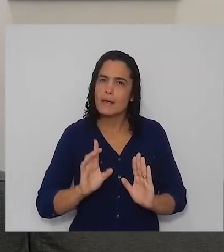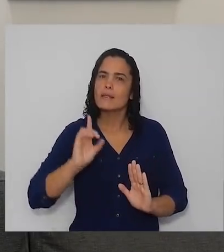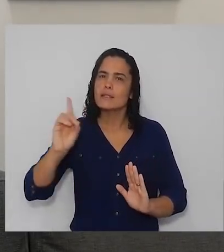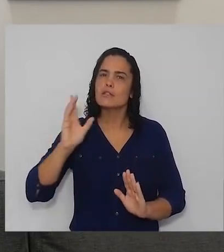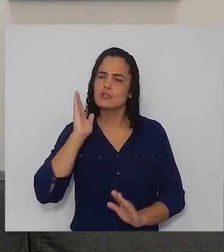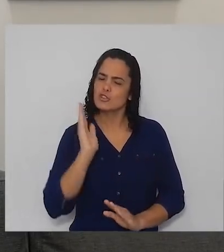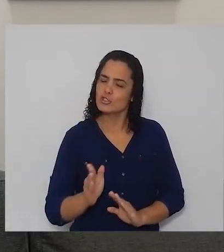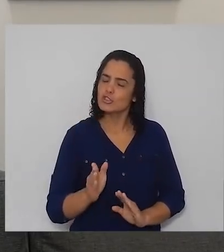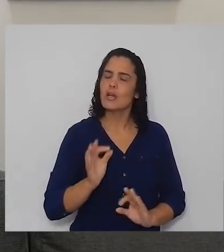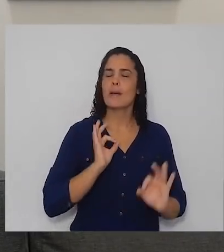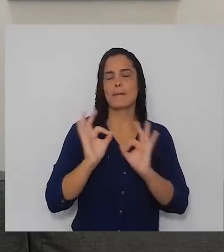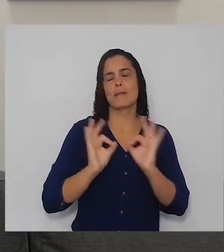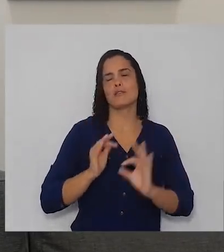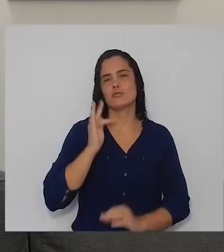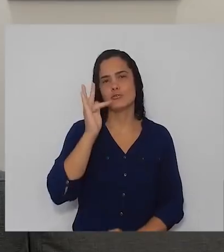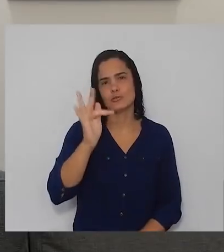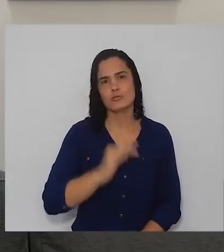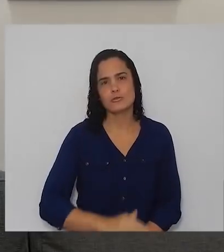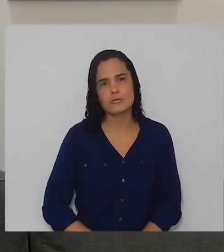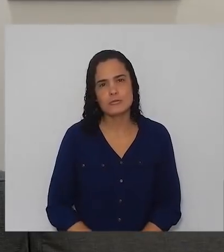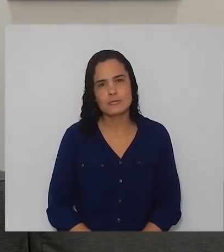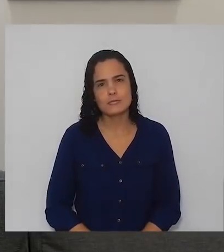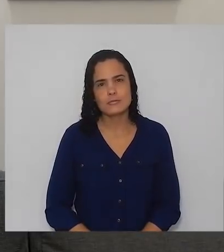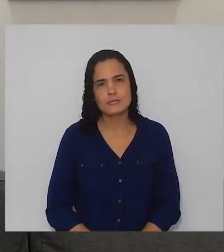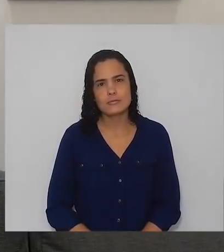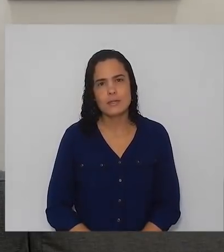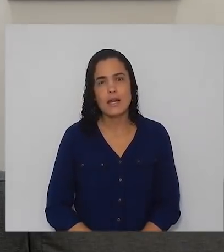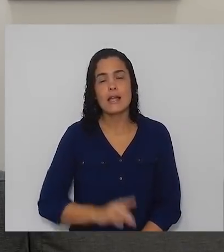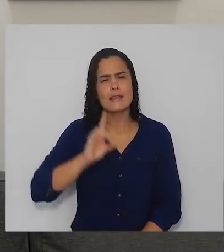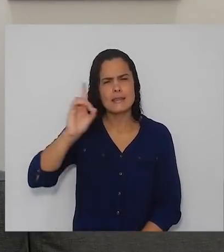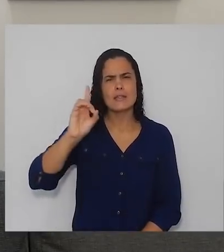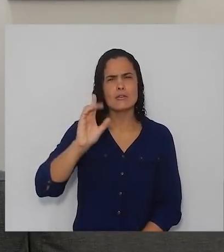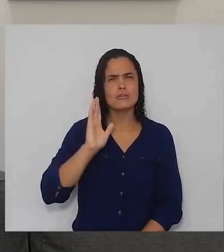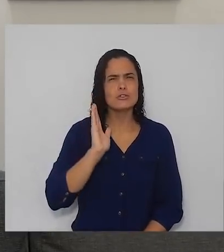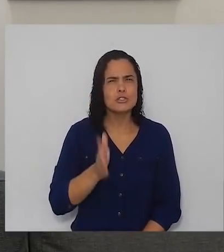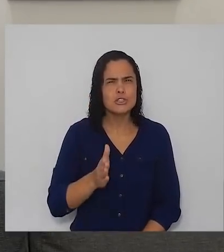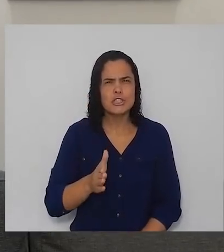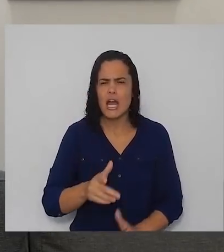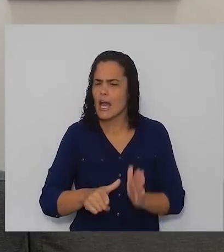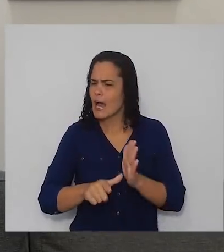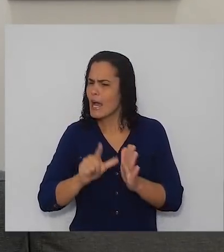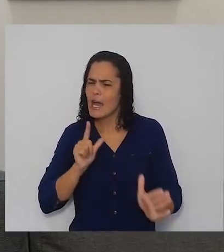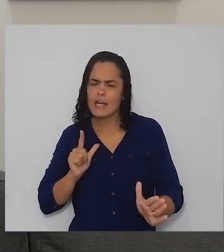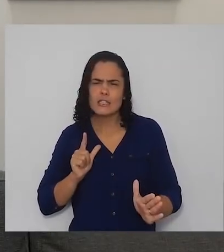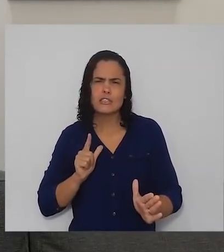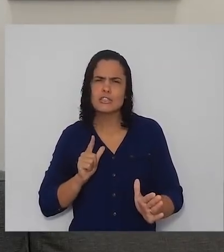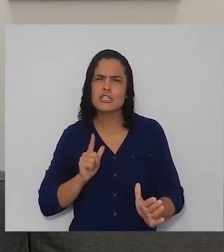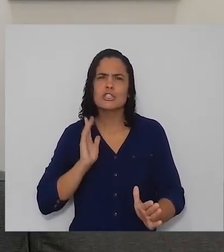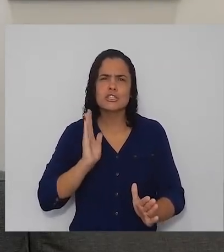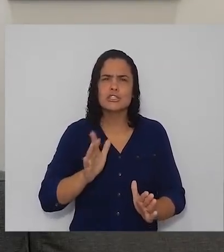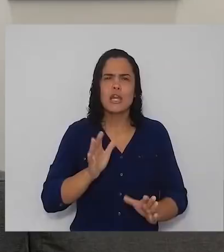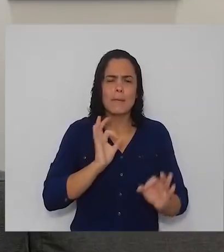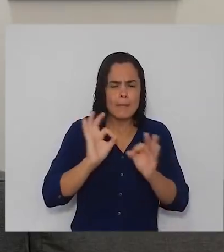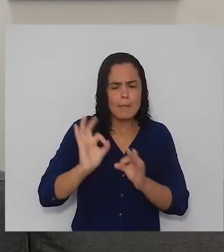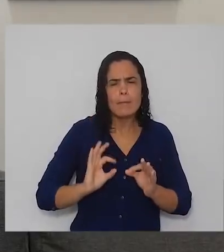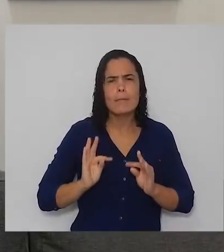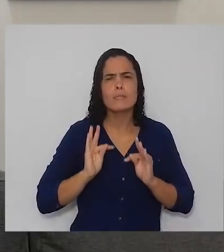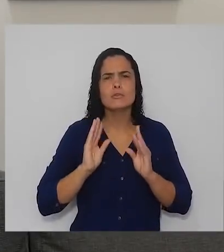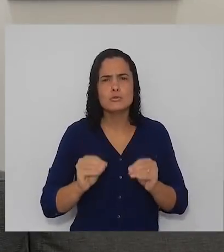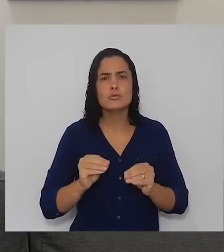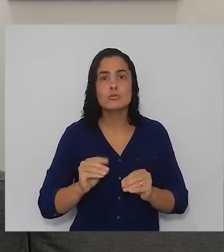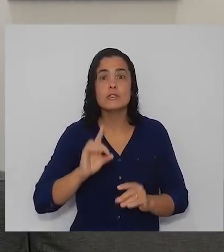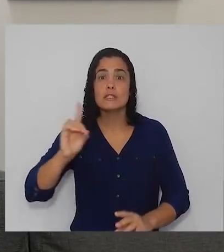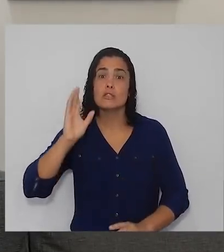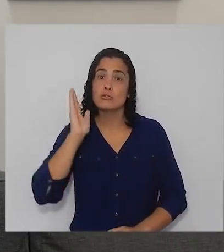eu já ordenei a uma viúva que dê comida para você. Você pode imaginar que Deus já está dando ordens a seu